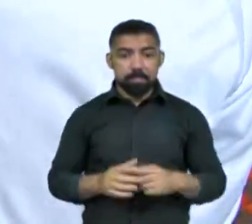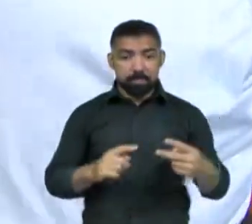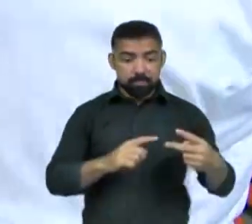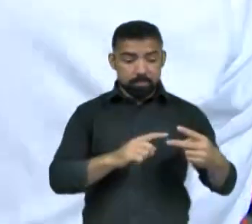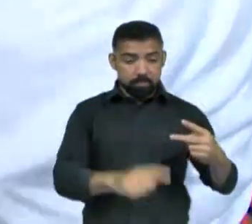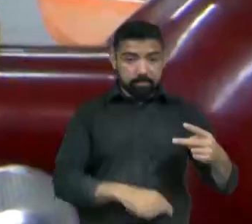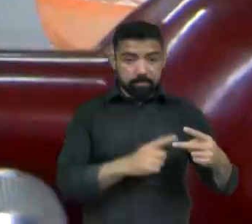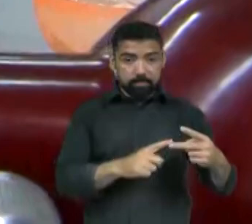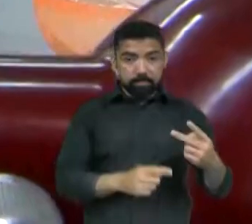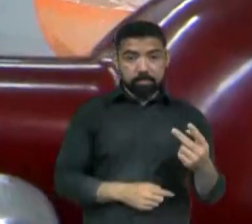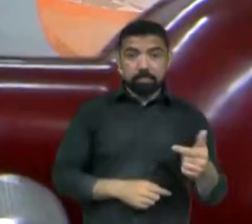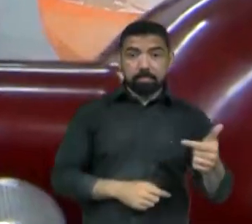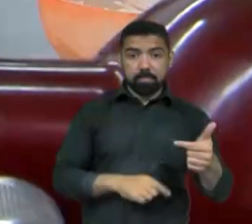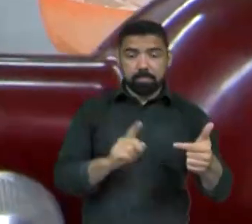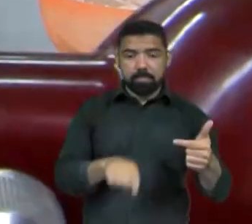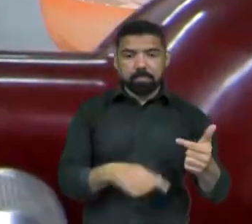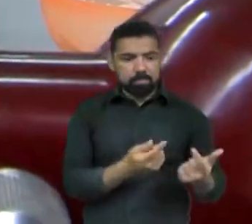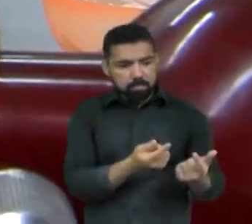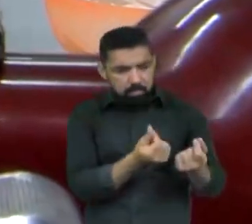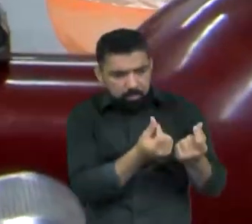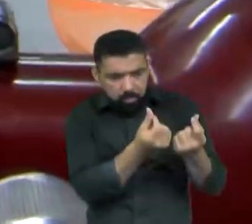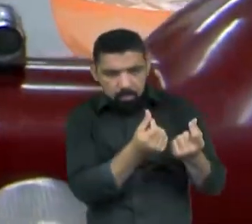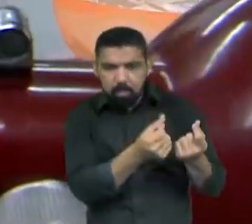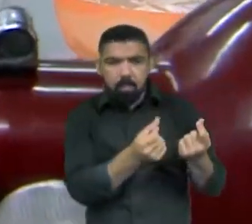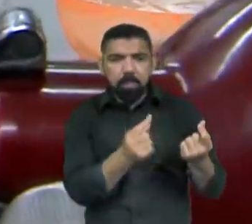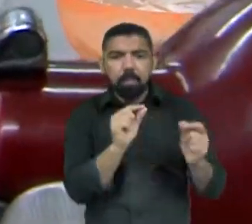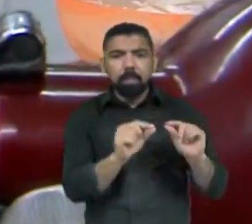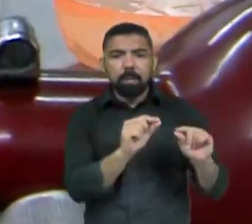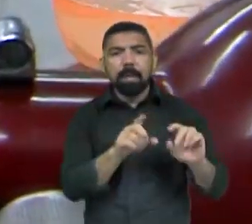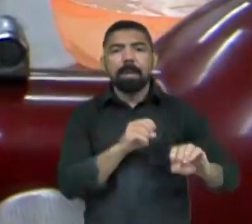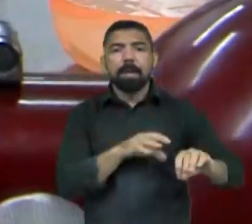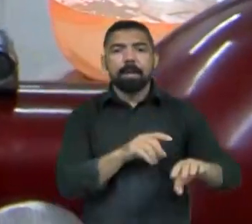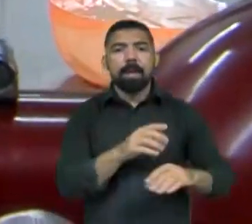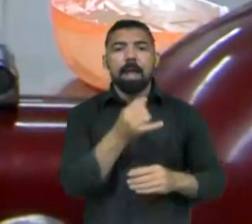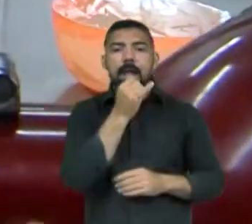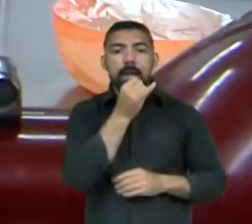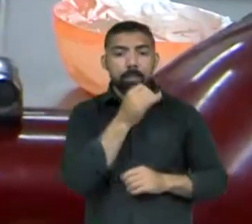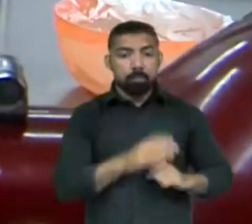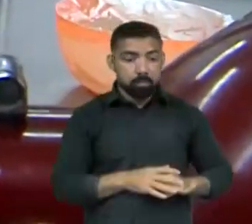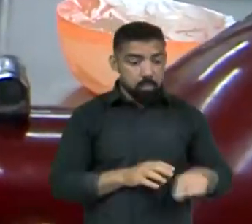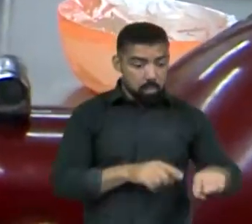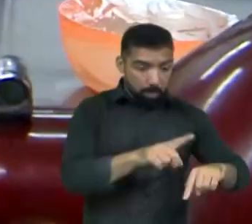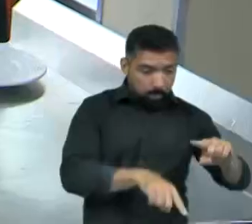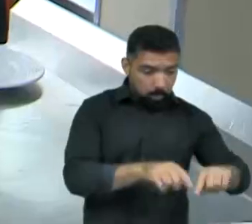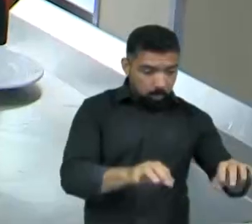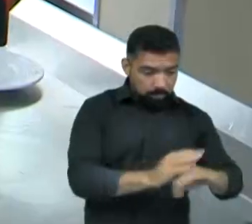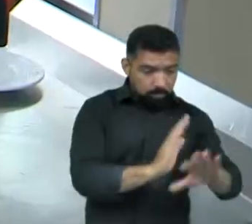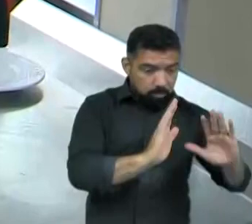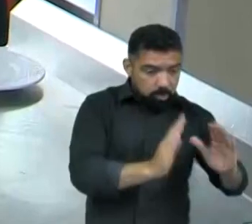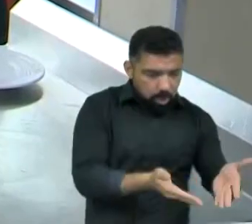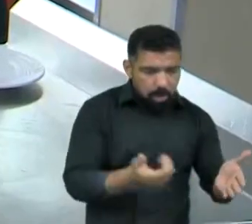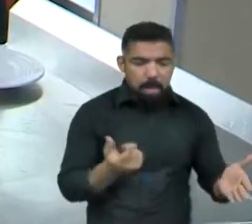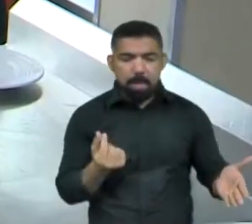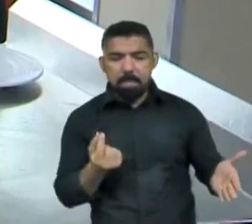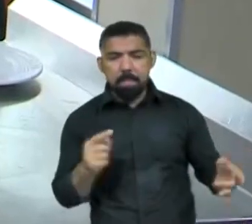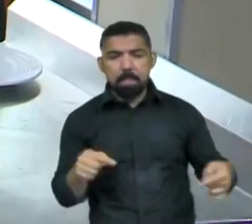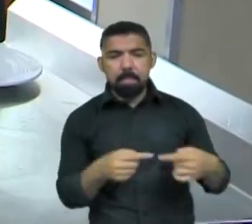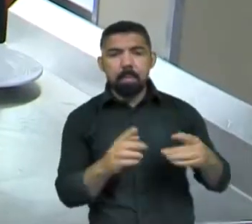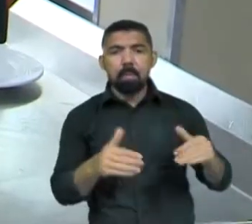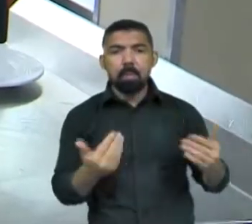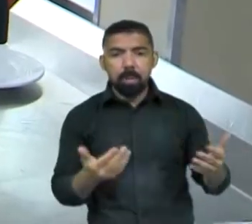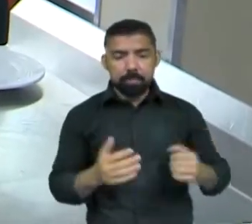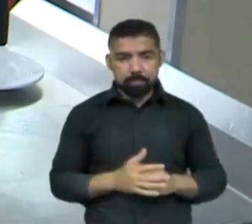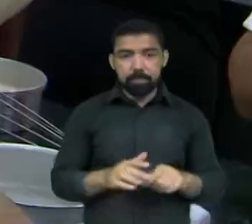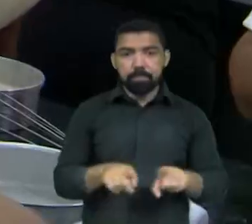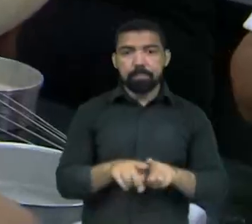de precificação, que consiste em ensinar como calcular o preço do produto final, administração de custos em